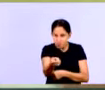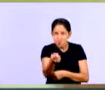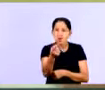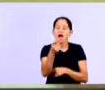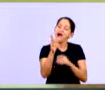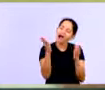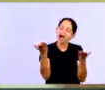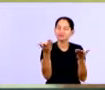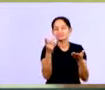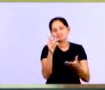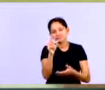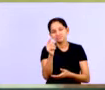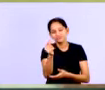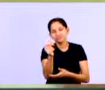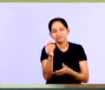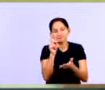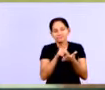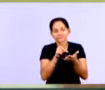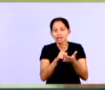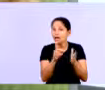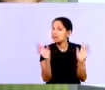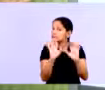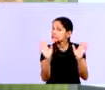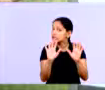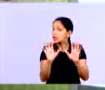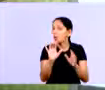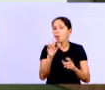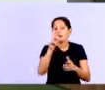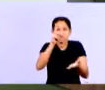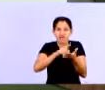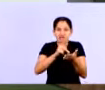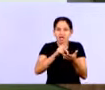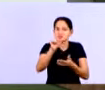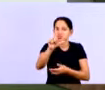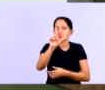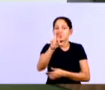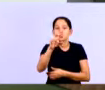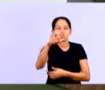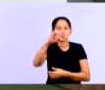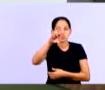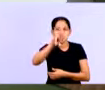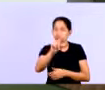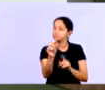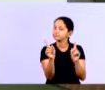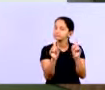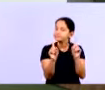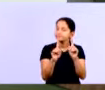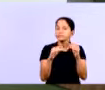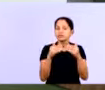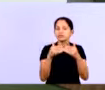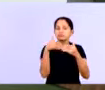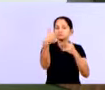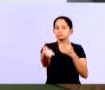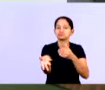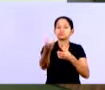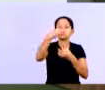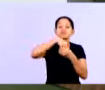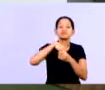investimos no momento inicial. É isso? Que ainda não é lucro. Não, é só o retorno do valor investido, só o né? retorno do valor